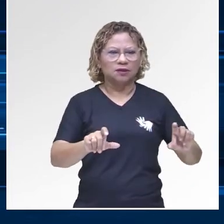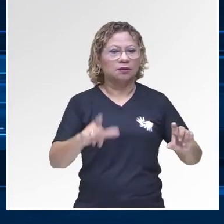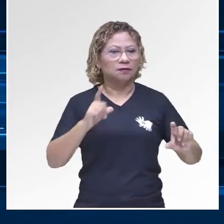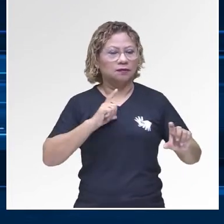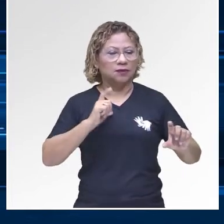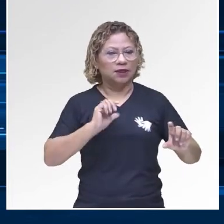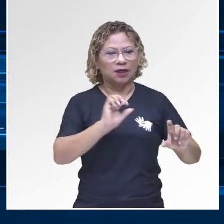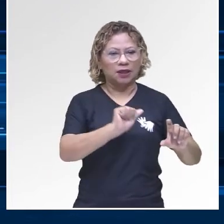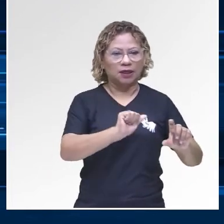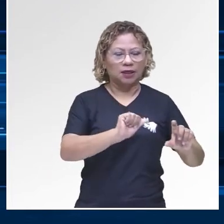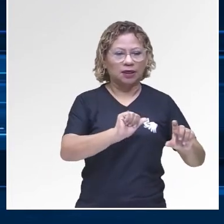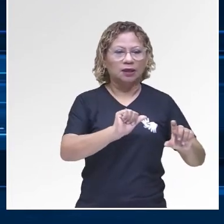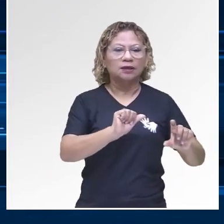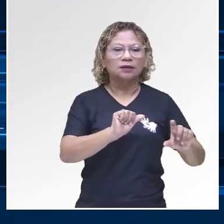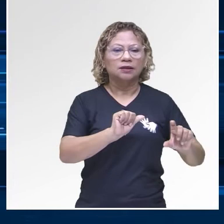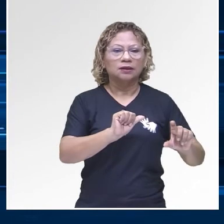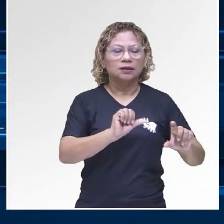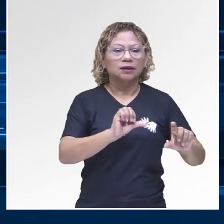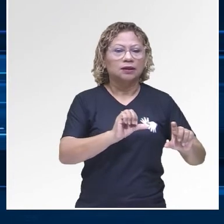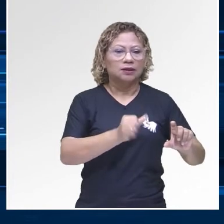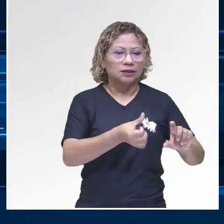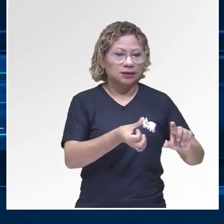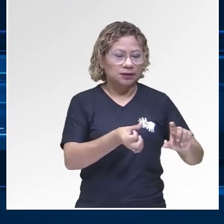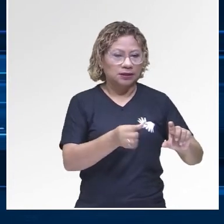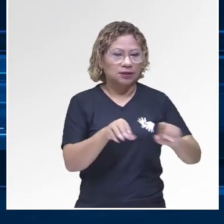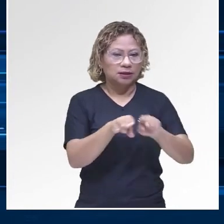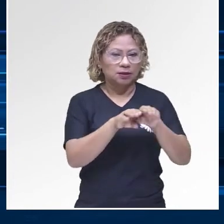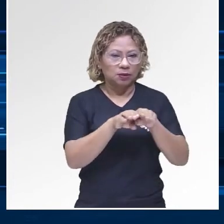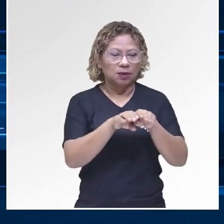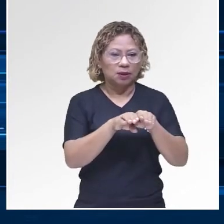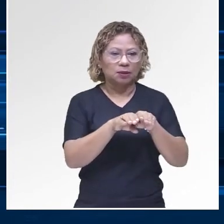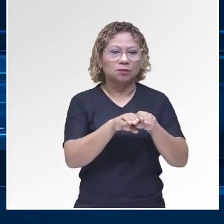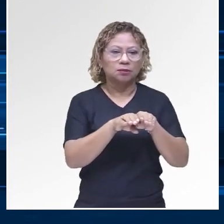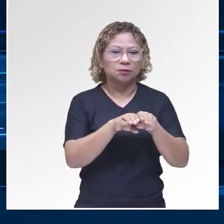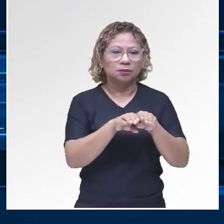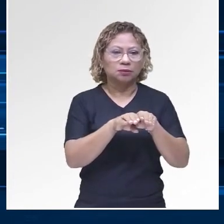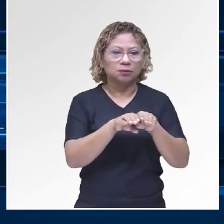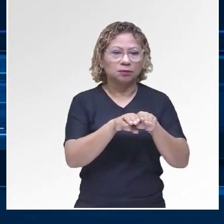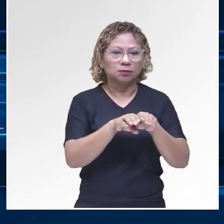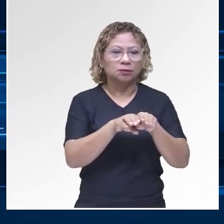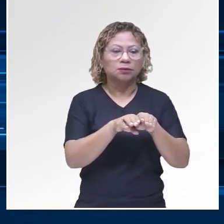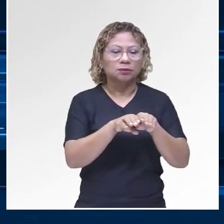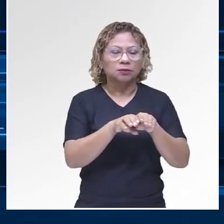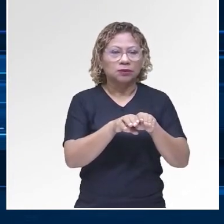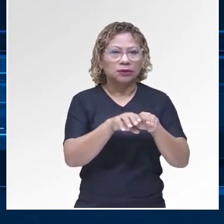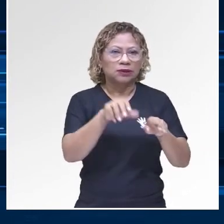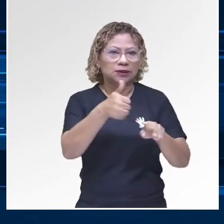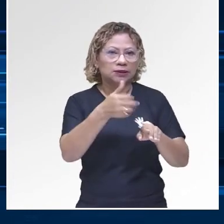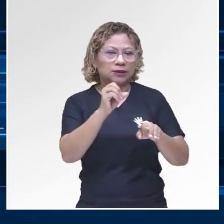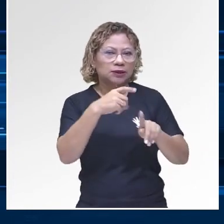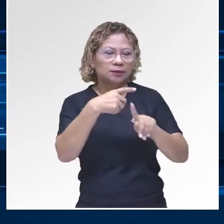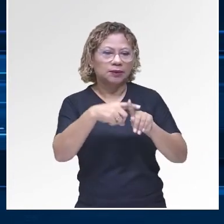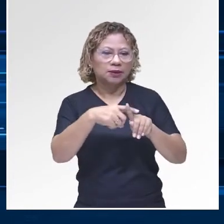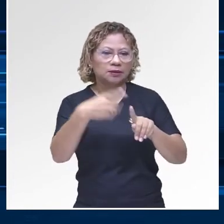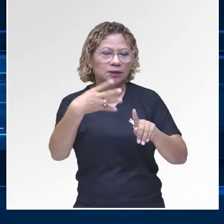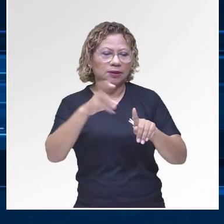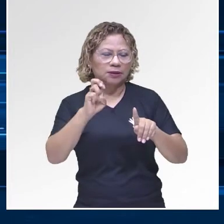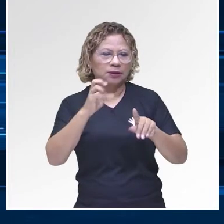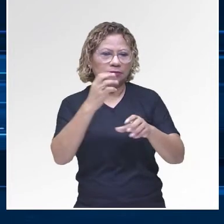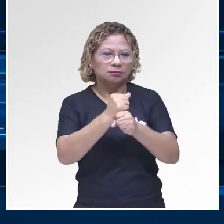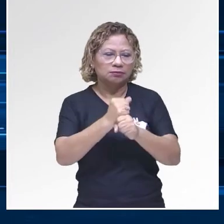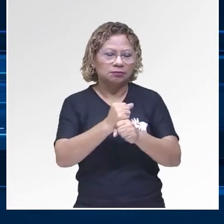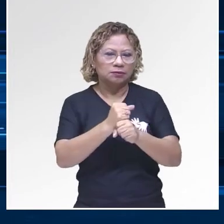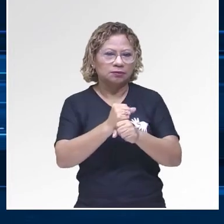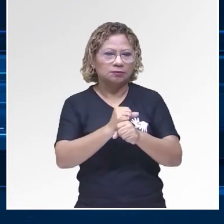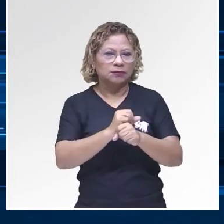vou subtrair e conservar o sinal do maior. Ou seja, qual é o 16º termo de uma PA cujo